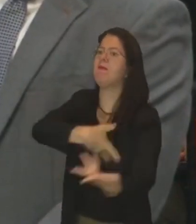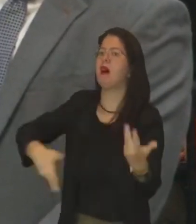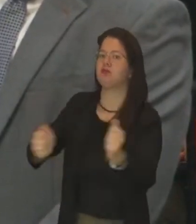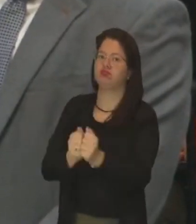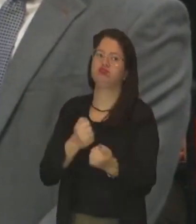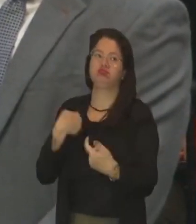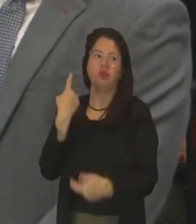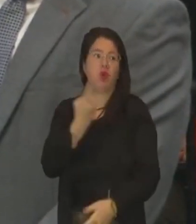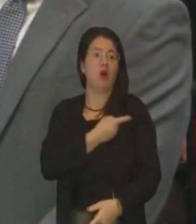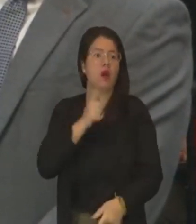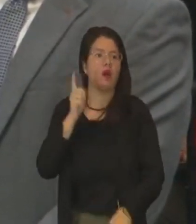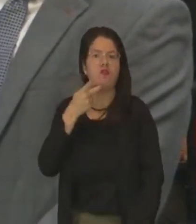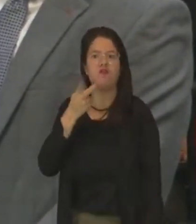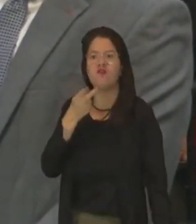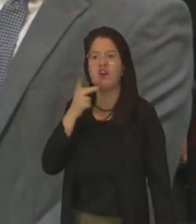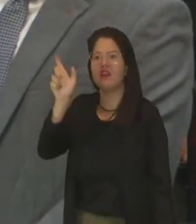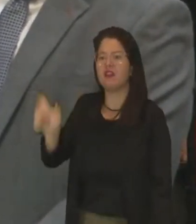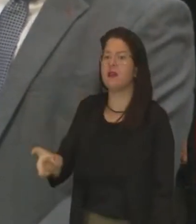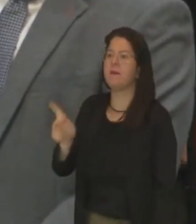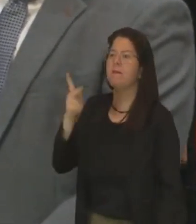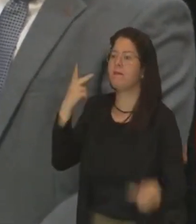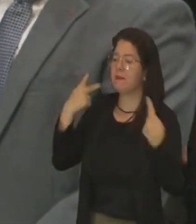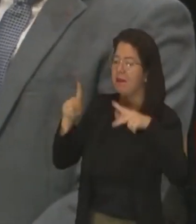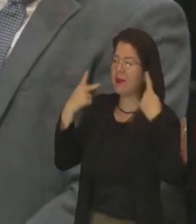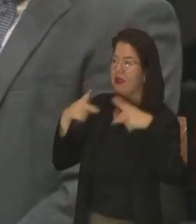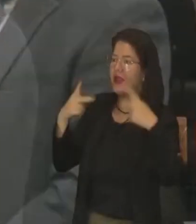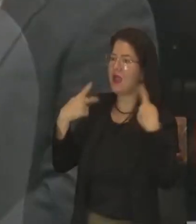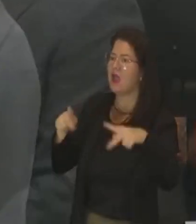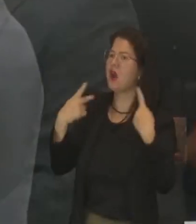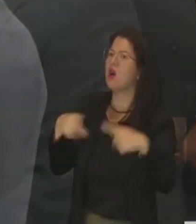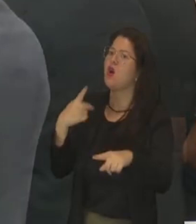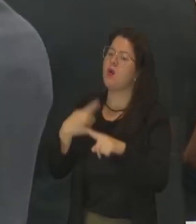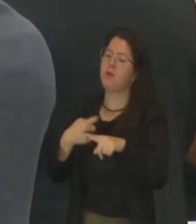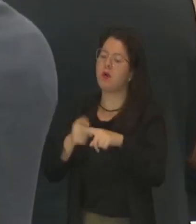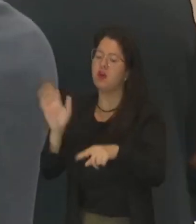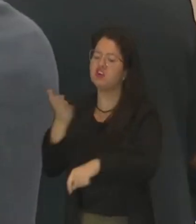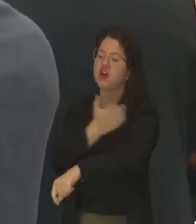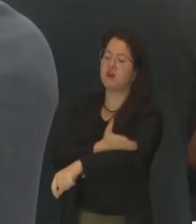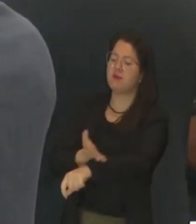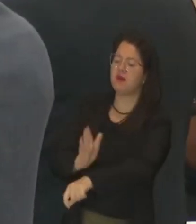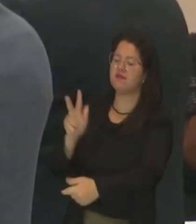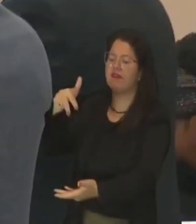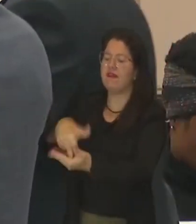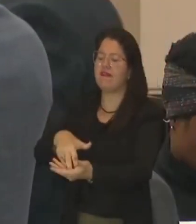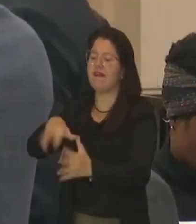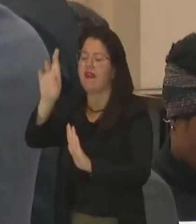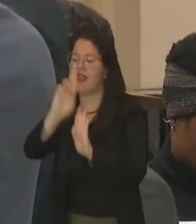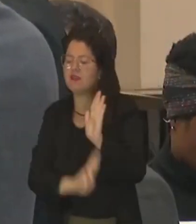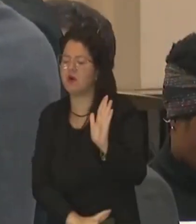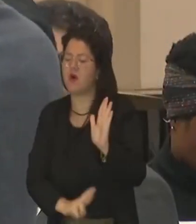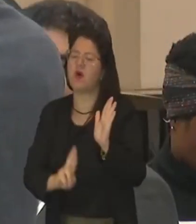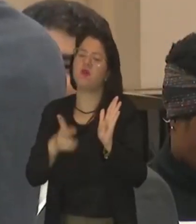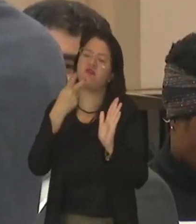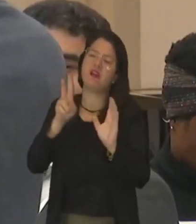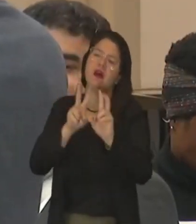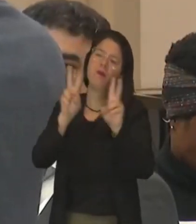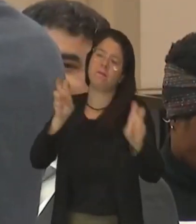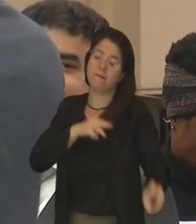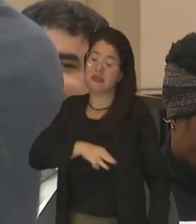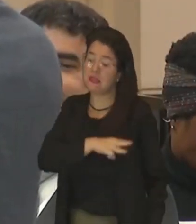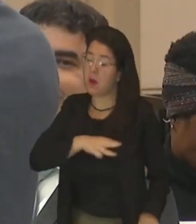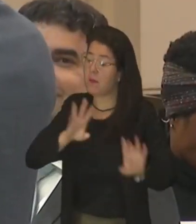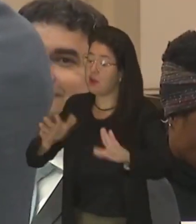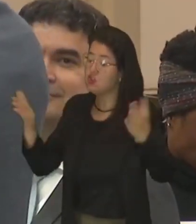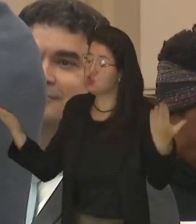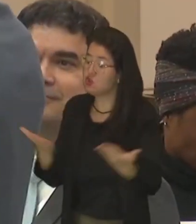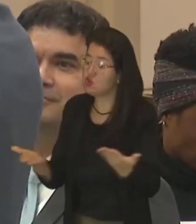falei com ele que hoje ele estaria pregando, ministro Henrique, porque geralmente ele vem trazer relatórios, falar sobre missões, e hoje ele vai